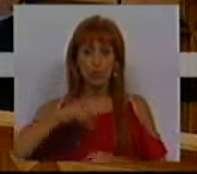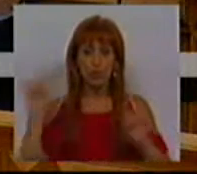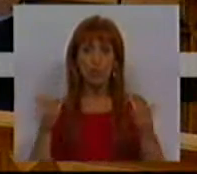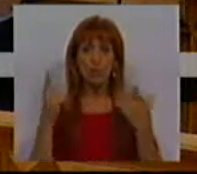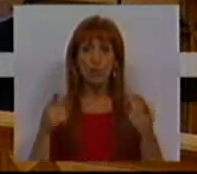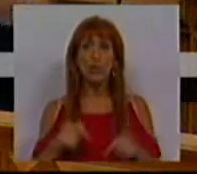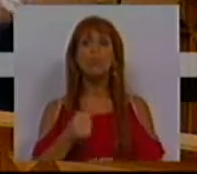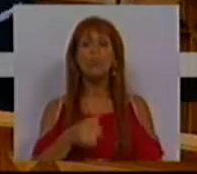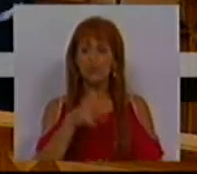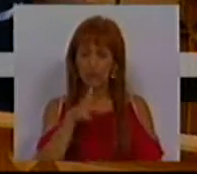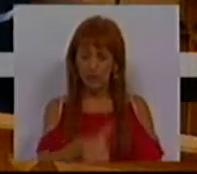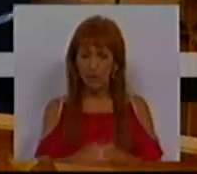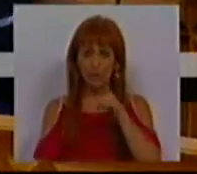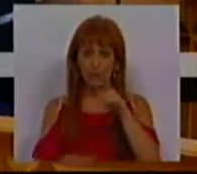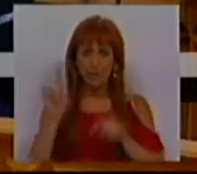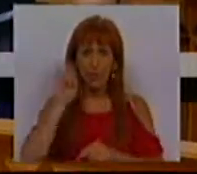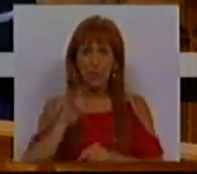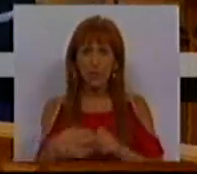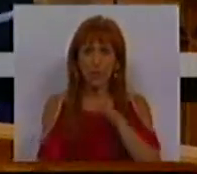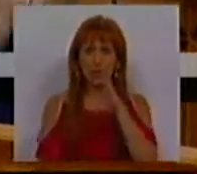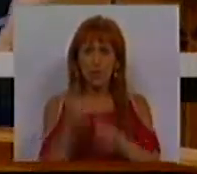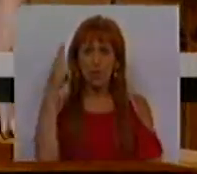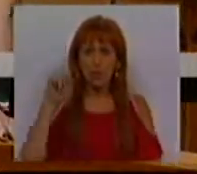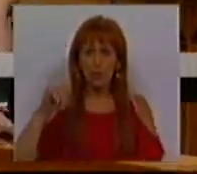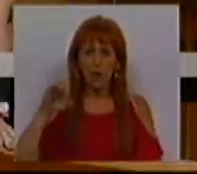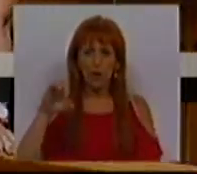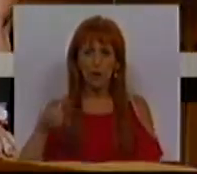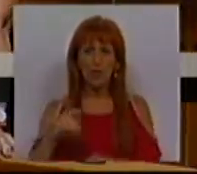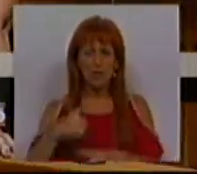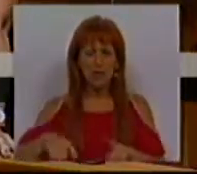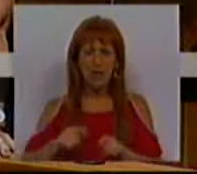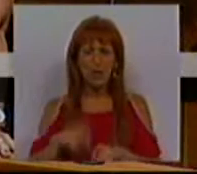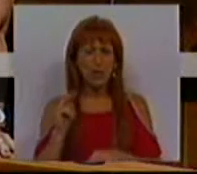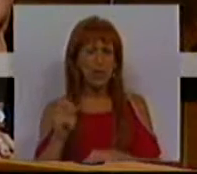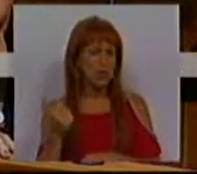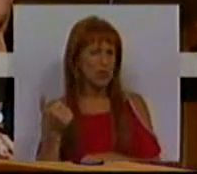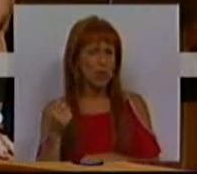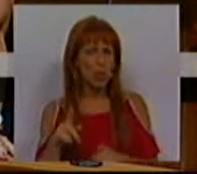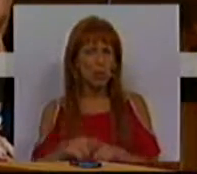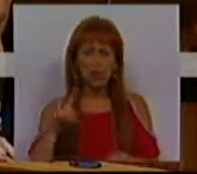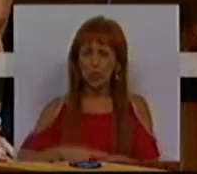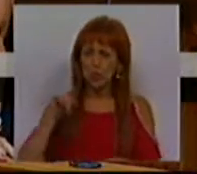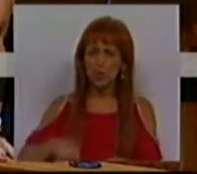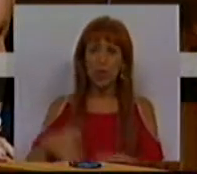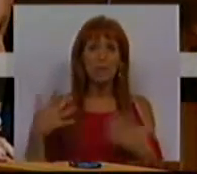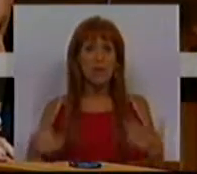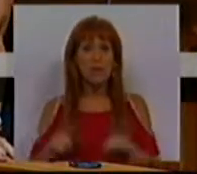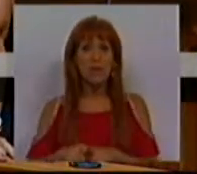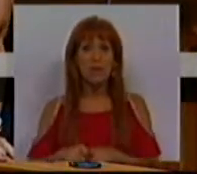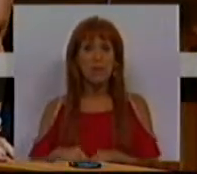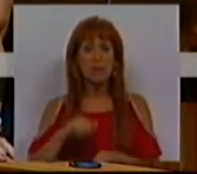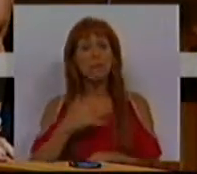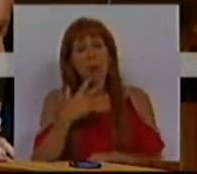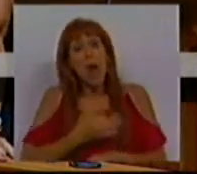foi aqui muito bem assinalado, um dia criado pela Unesco a meados dos anos 50, numa altura onde, em que ainda